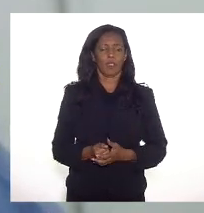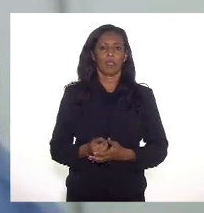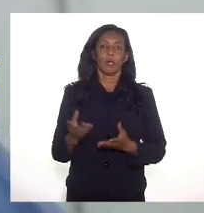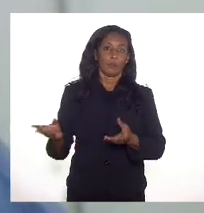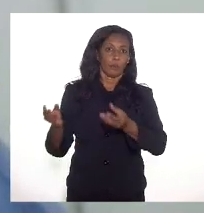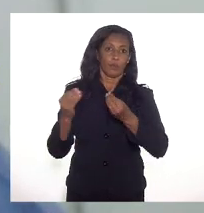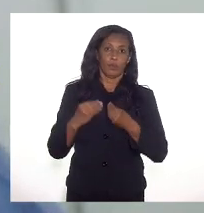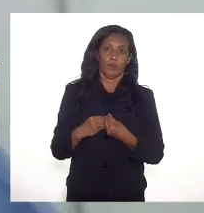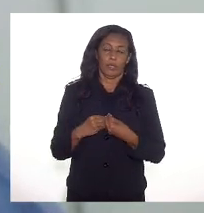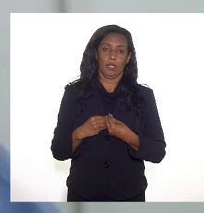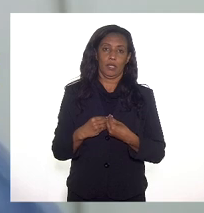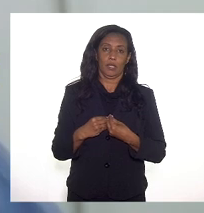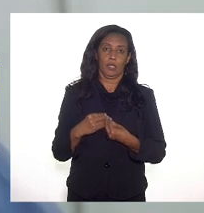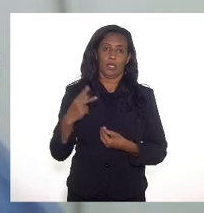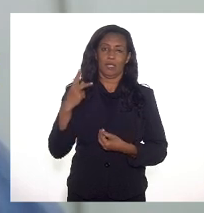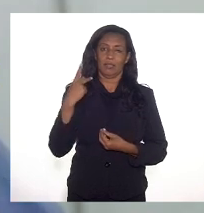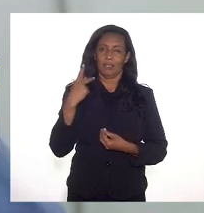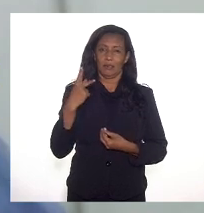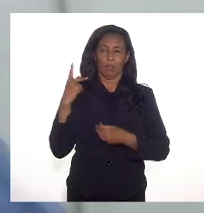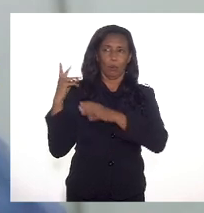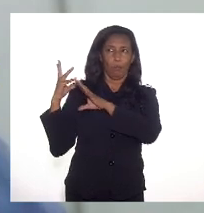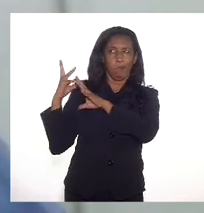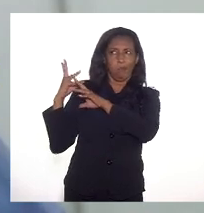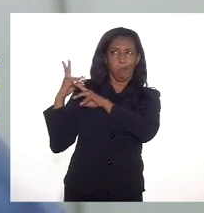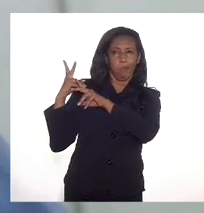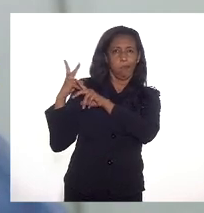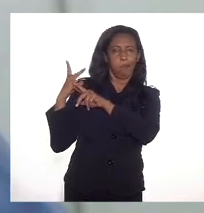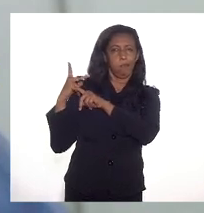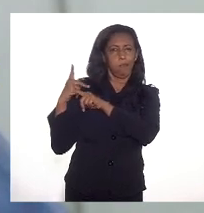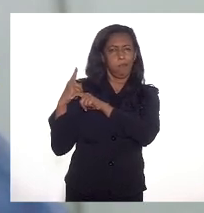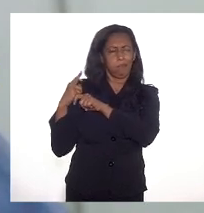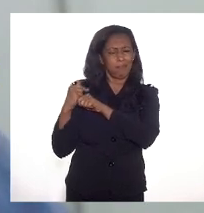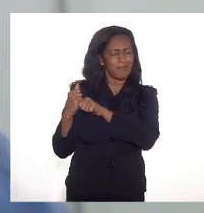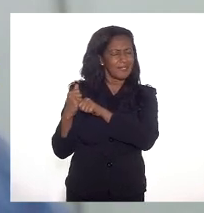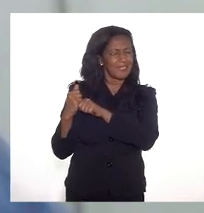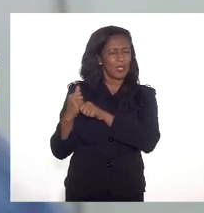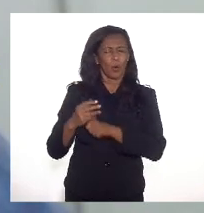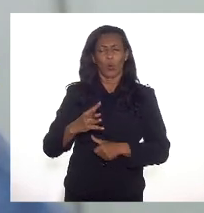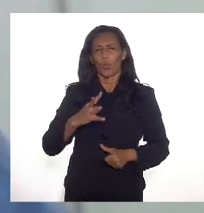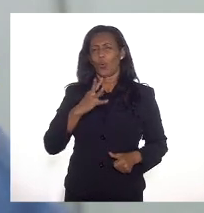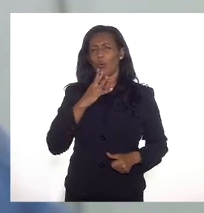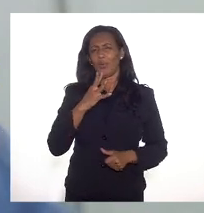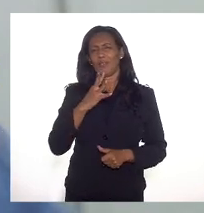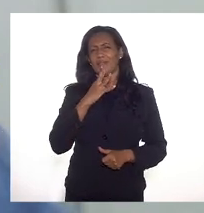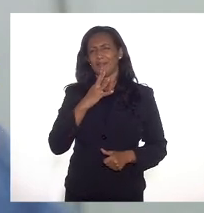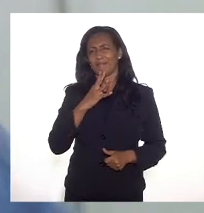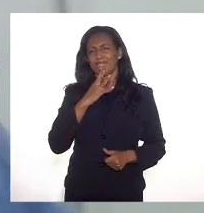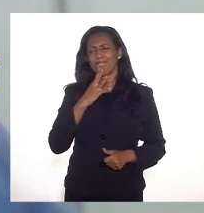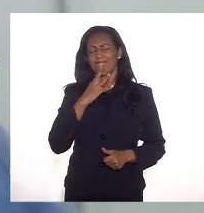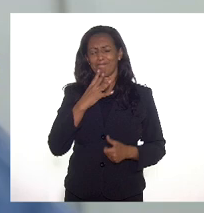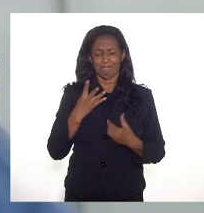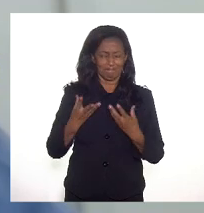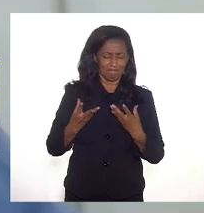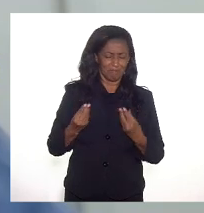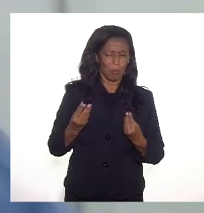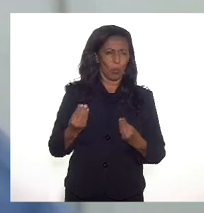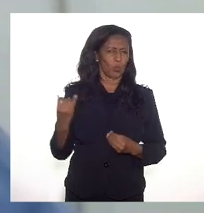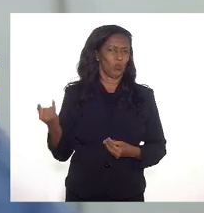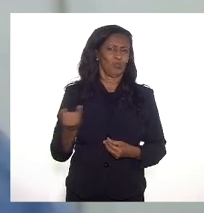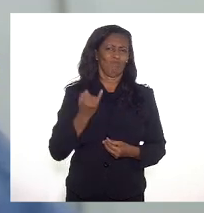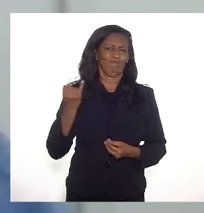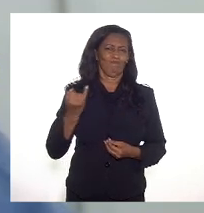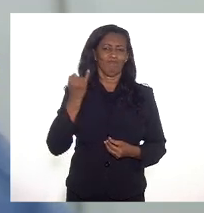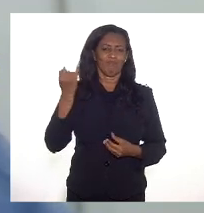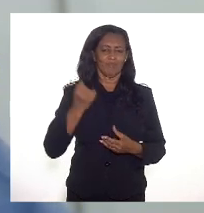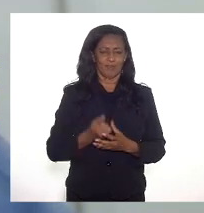trazer na sua bagagem um acervo de conhecimento muito